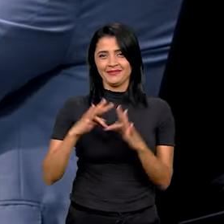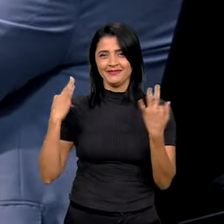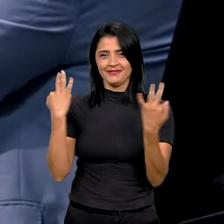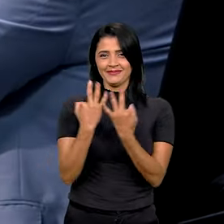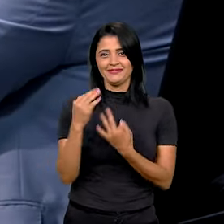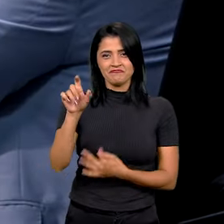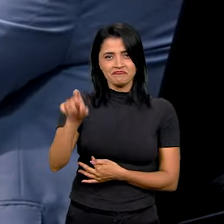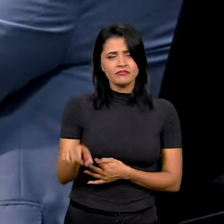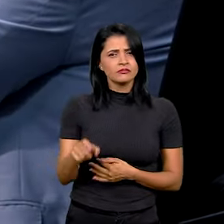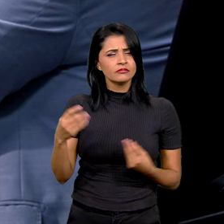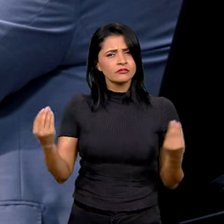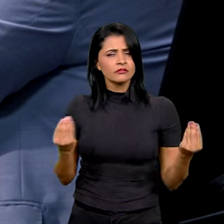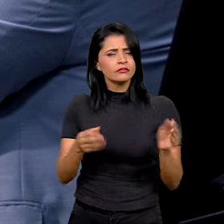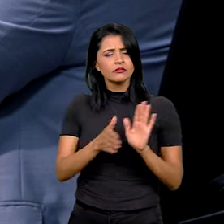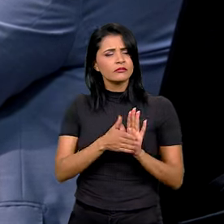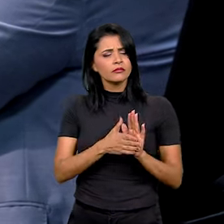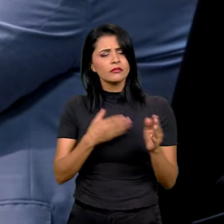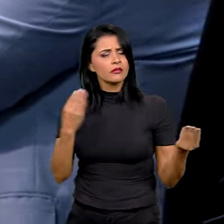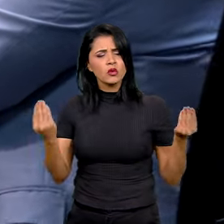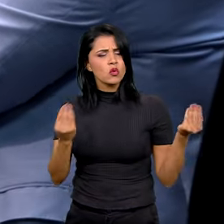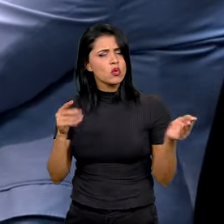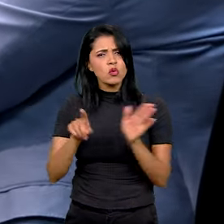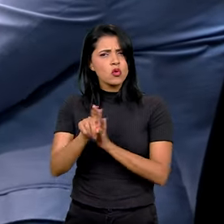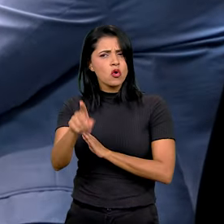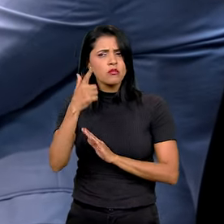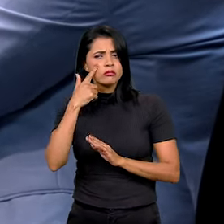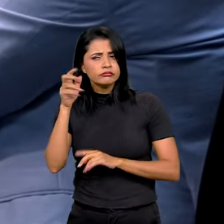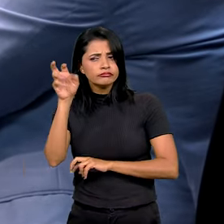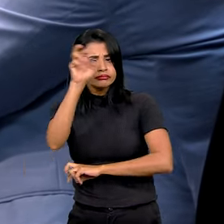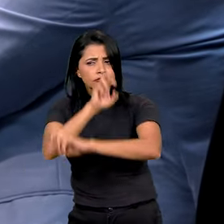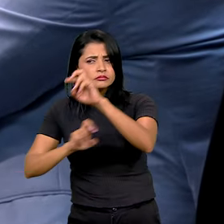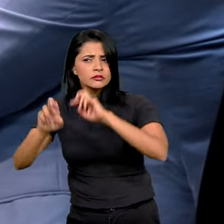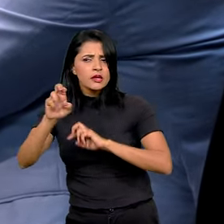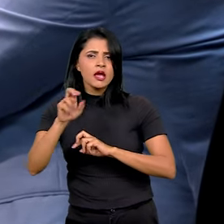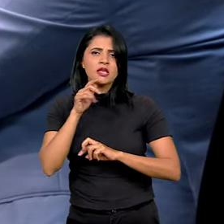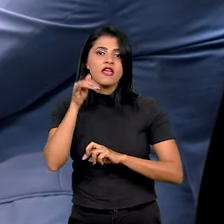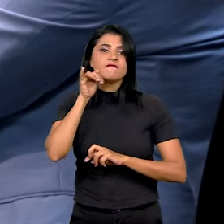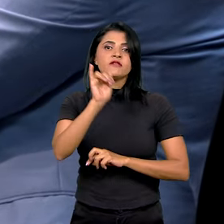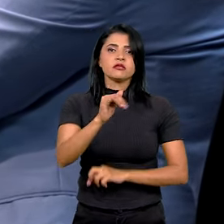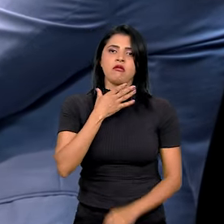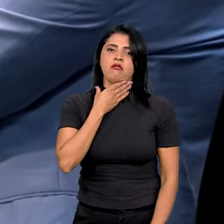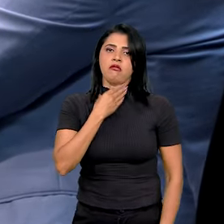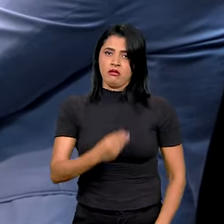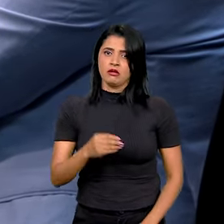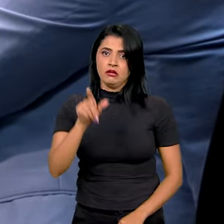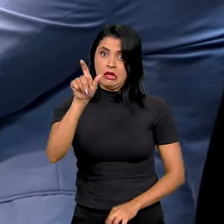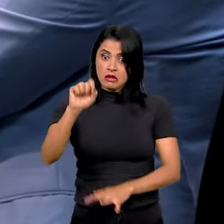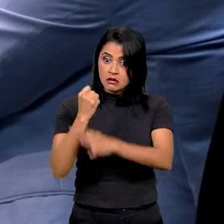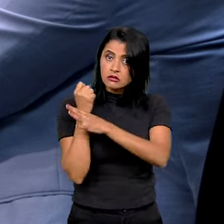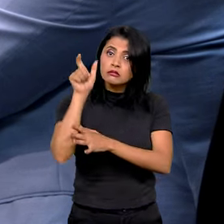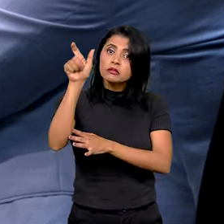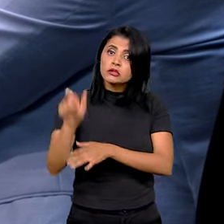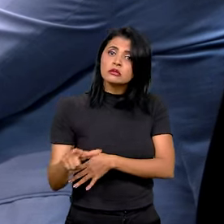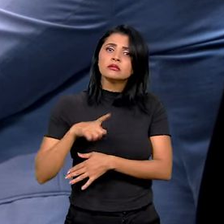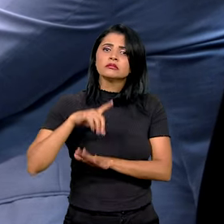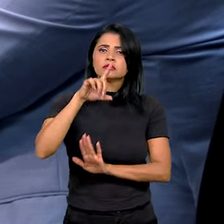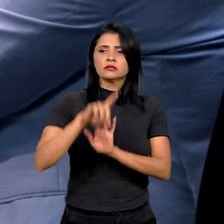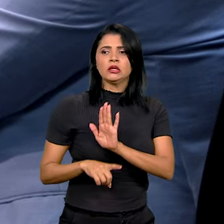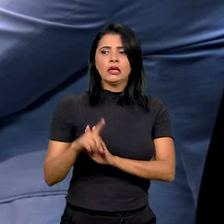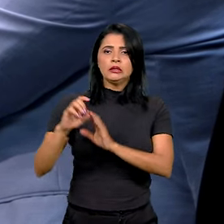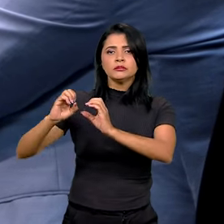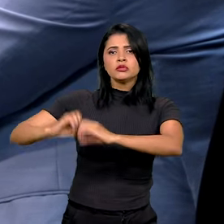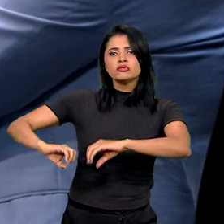Dr João Paulo como que a rede propõe a monitorar e a combater fraudes garantindo que os beneficiários que TM direito ao Bolsa Família não